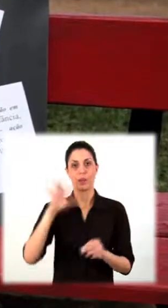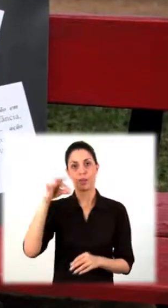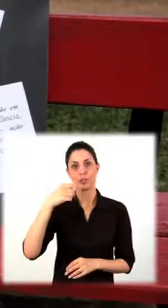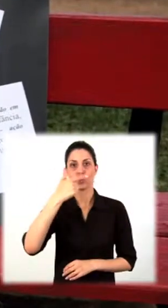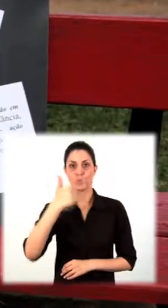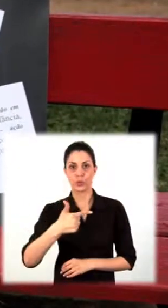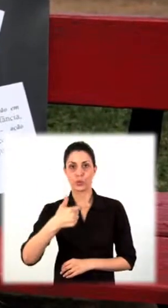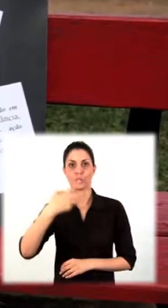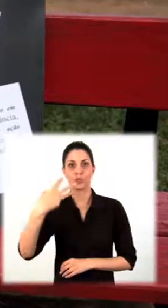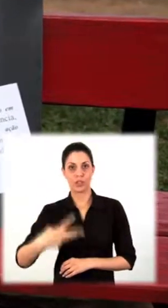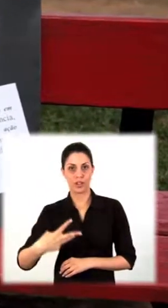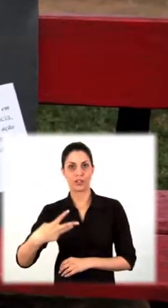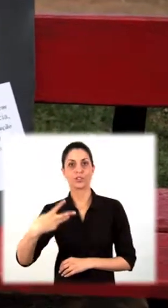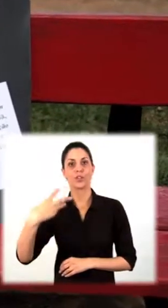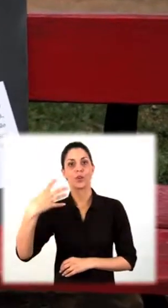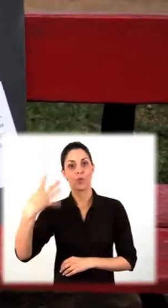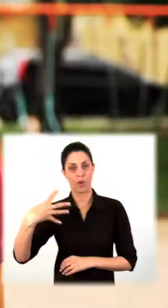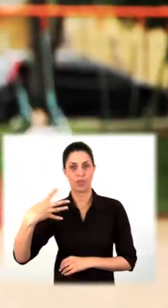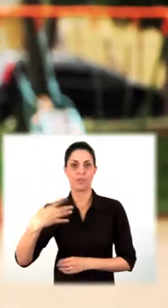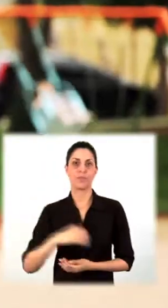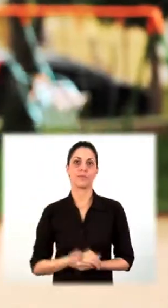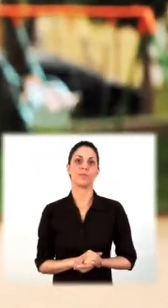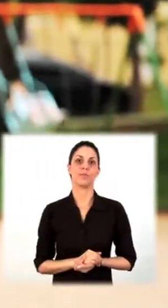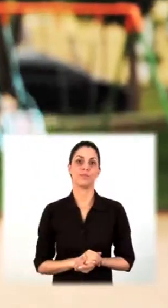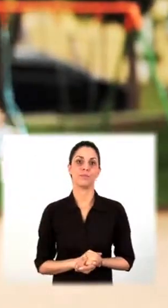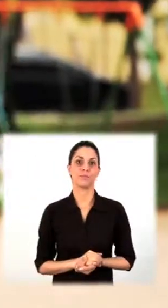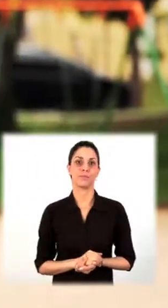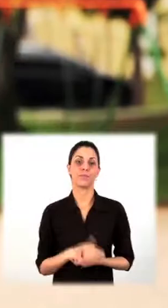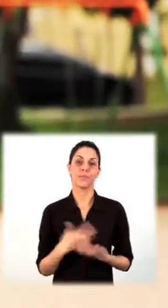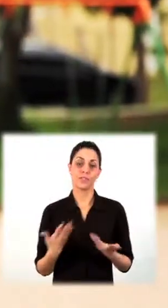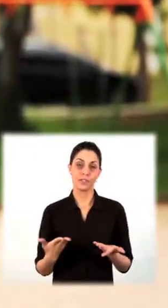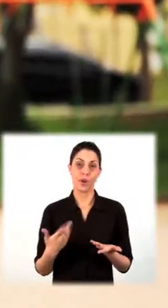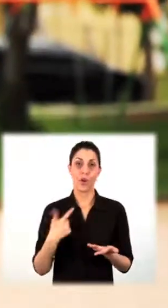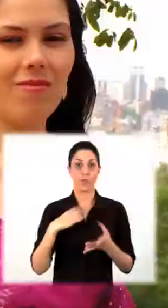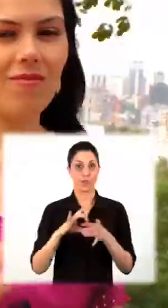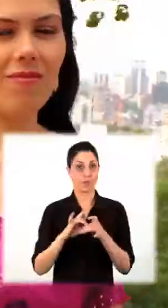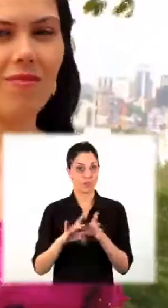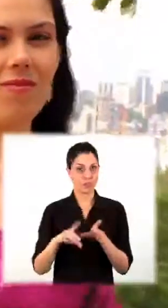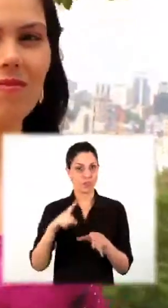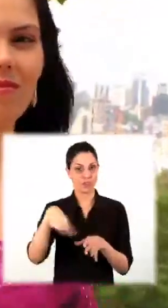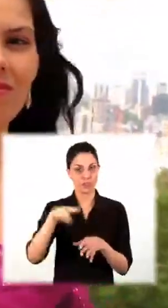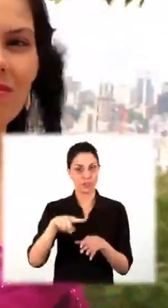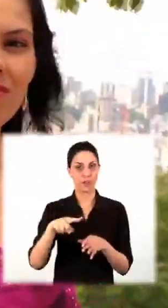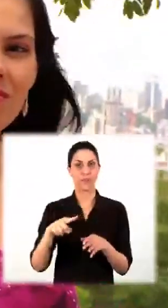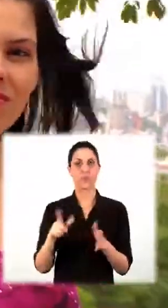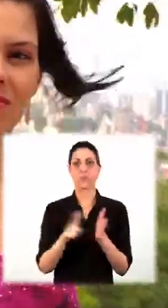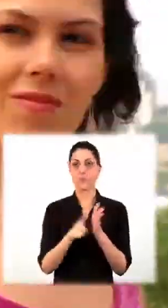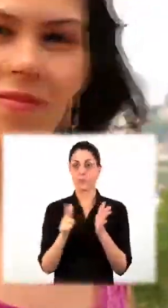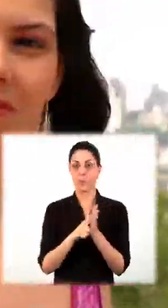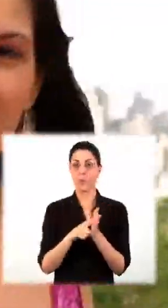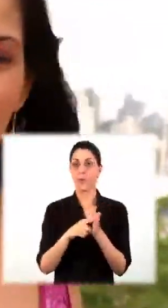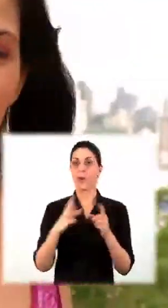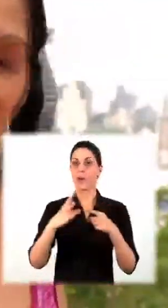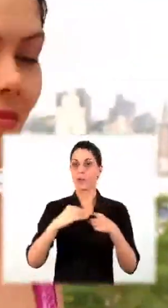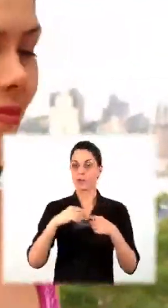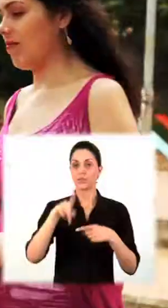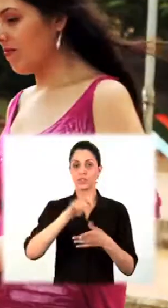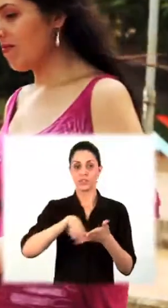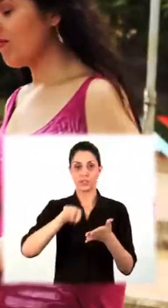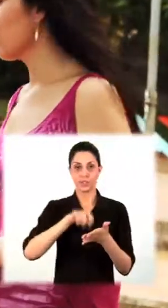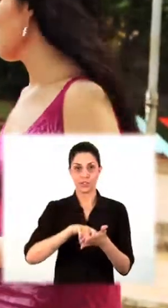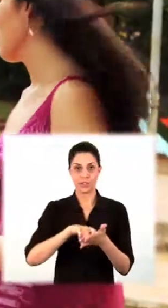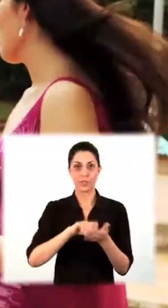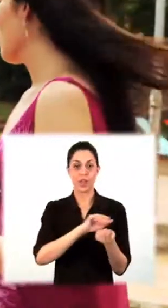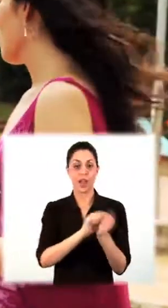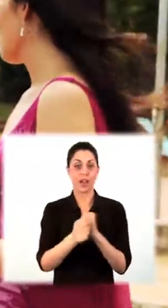texto aqui nessa página 2, nessa página 3 e na página 4. Bom, então eu vou deixar com você papel e caneta para